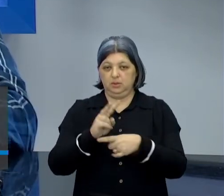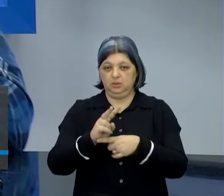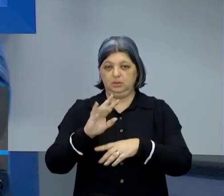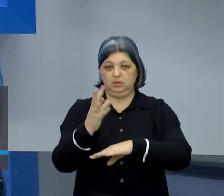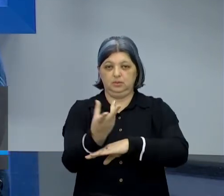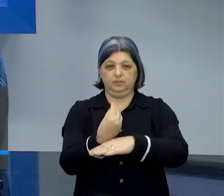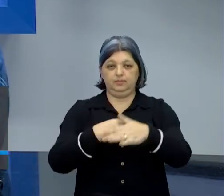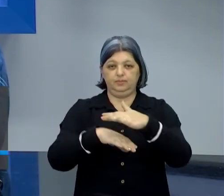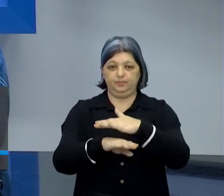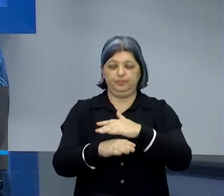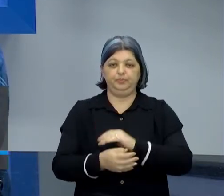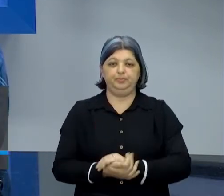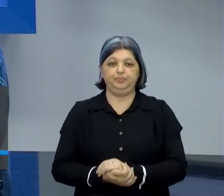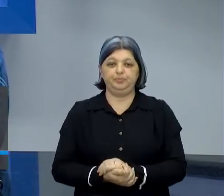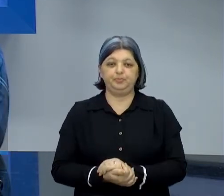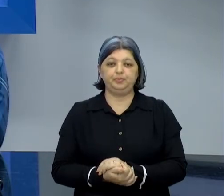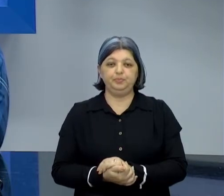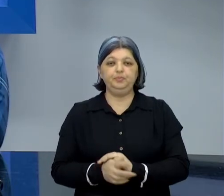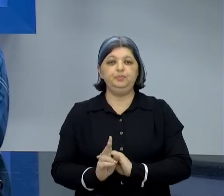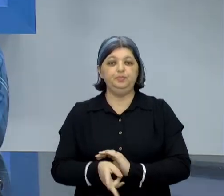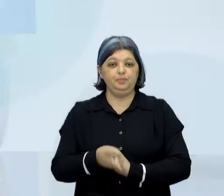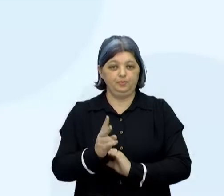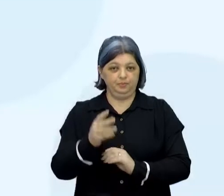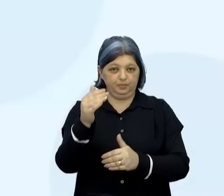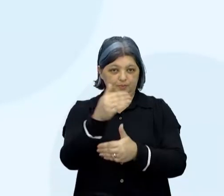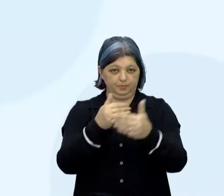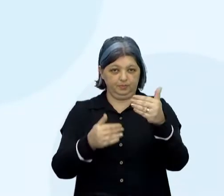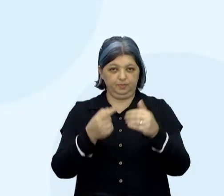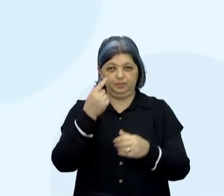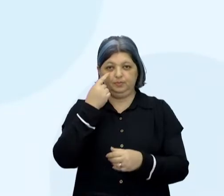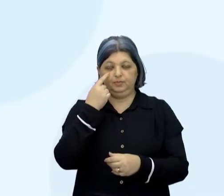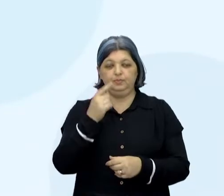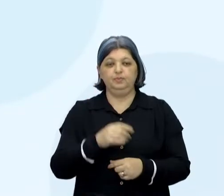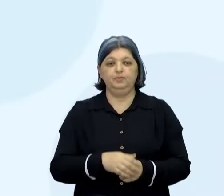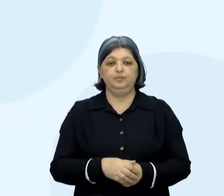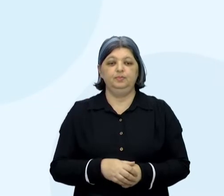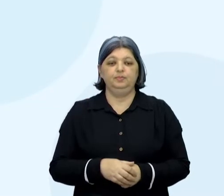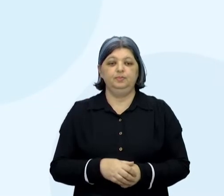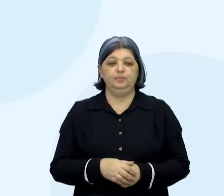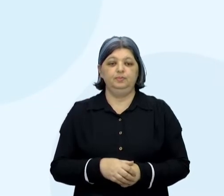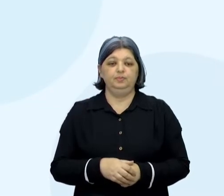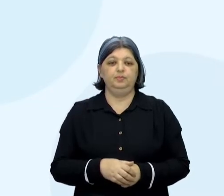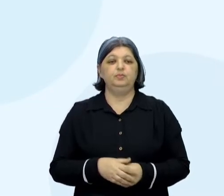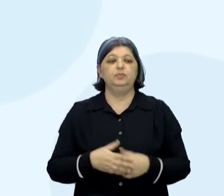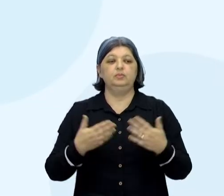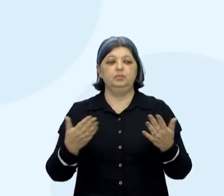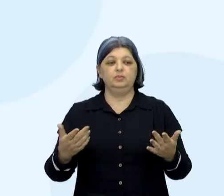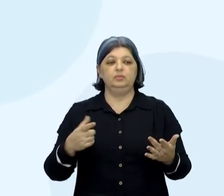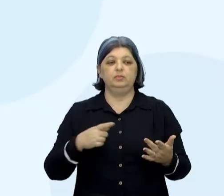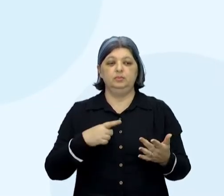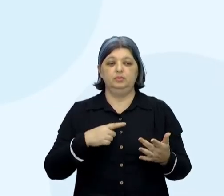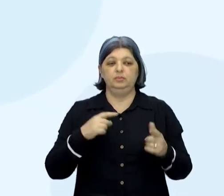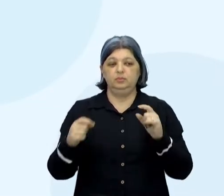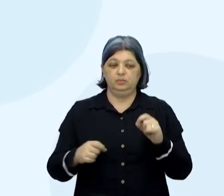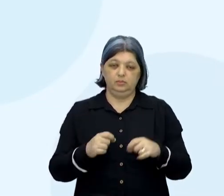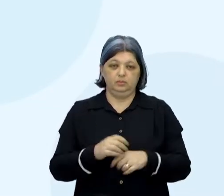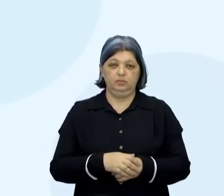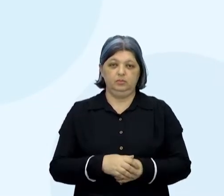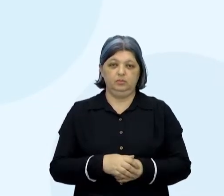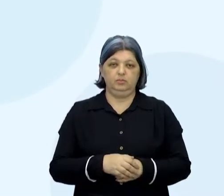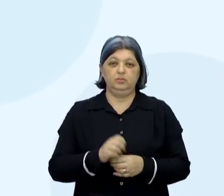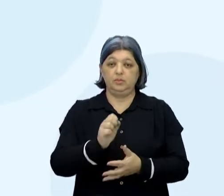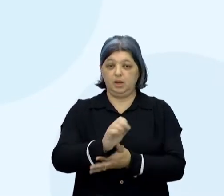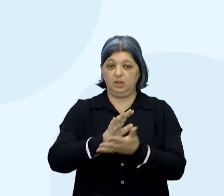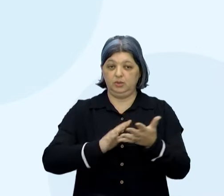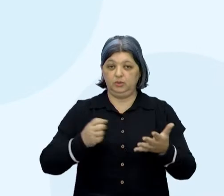bem? Vamos avançar para a nossa tela mais uma vez. Vamos lá. Bem, aí nós temos então a nossa